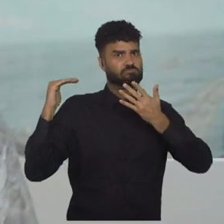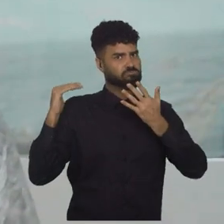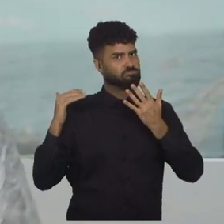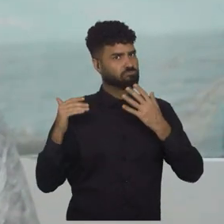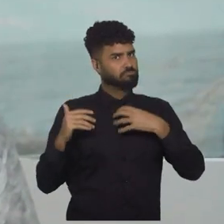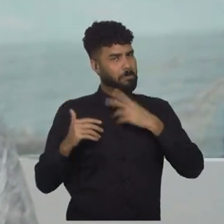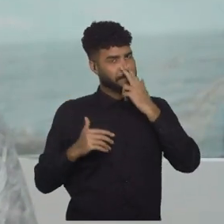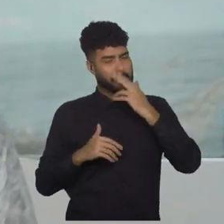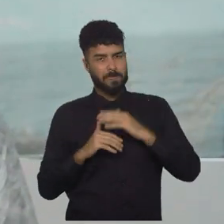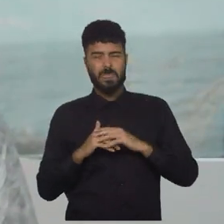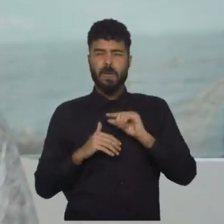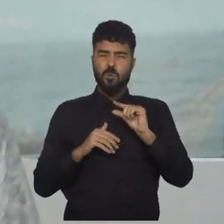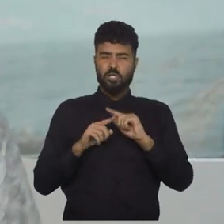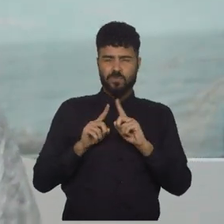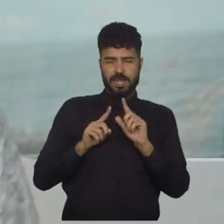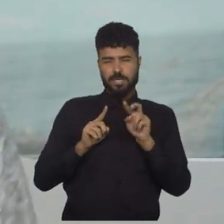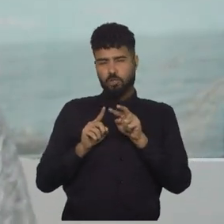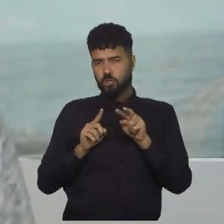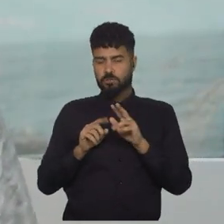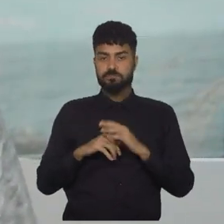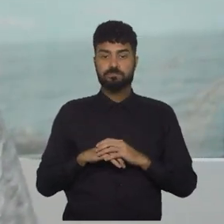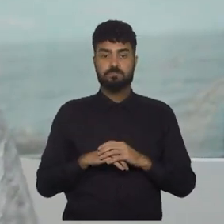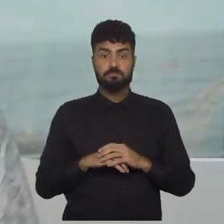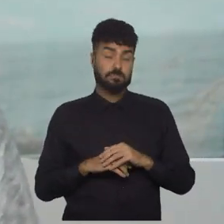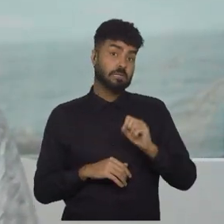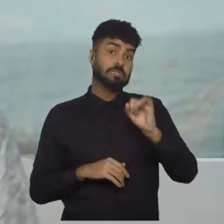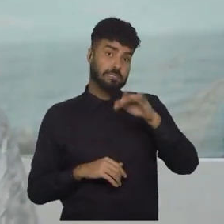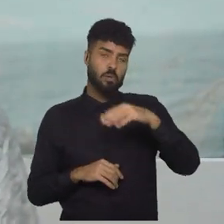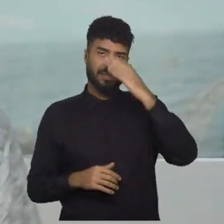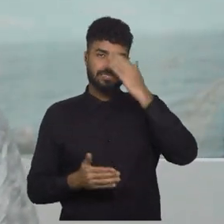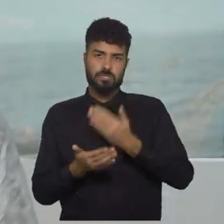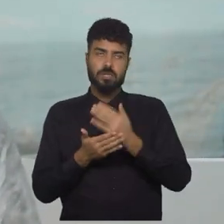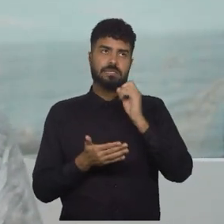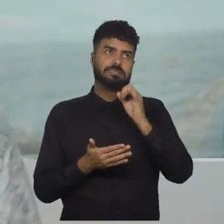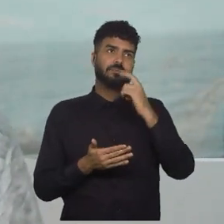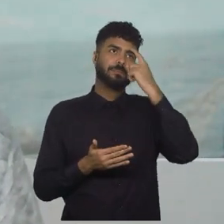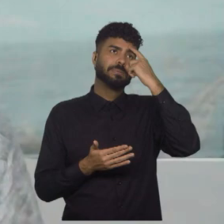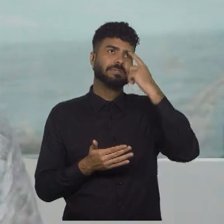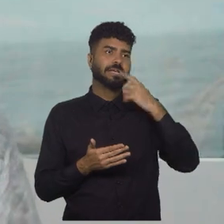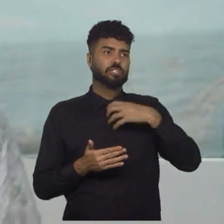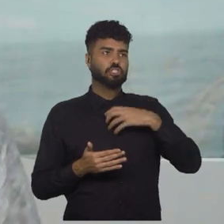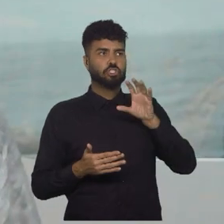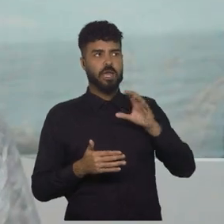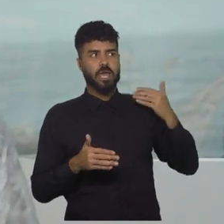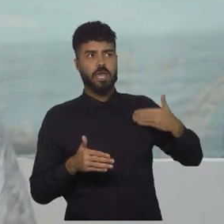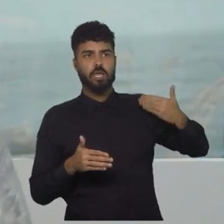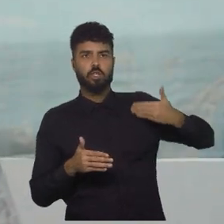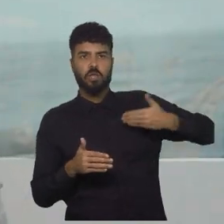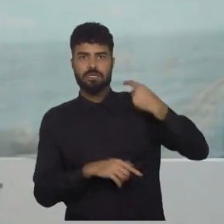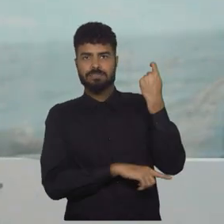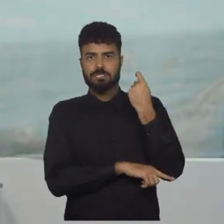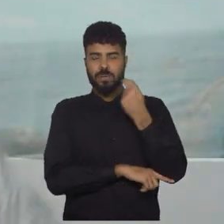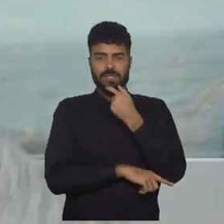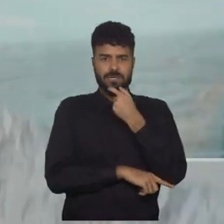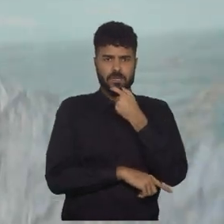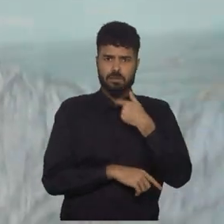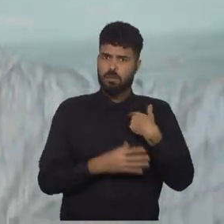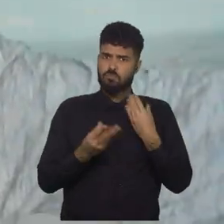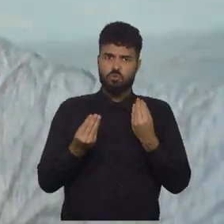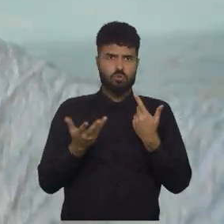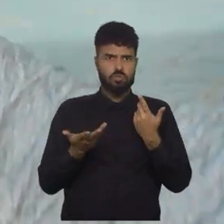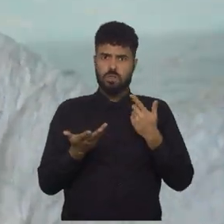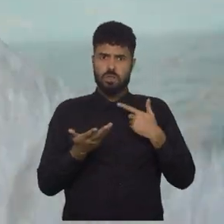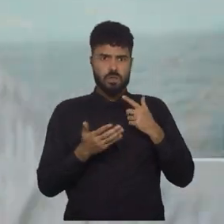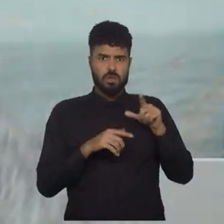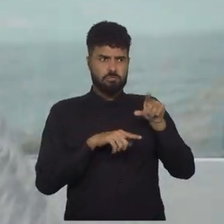pouco mais à frente. Mas é pouca coisa também. E sim, acho que se pega a maneira como vem se construindo a seleção da Inglaterra. A seleção da Inglaterra foi perder